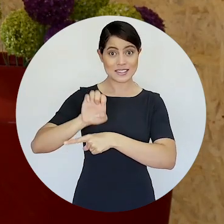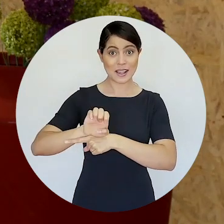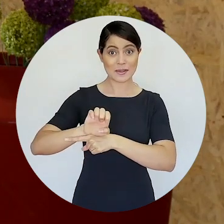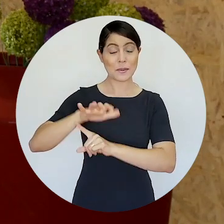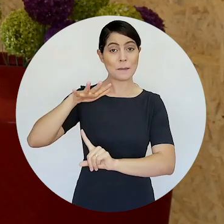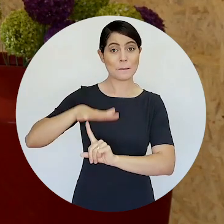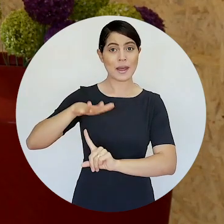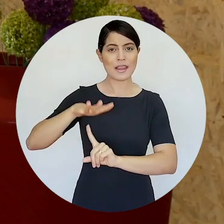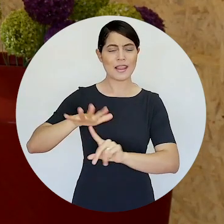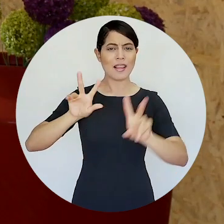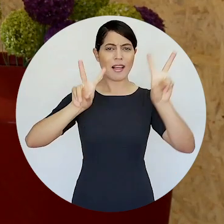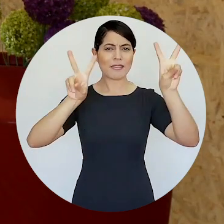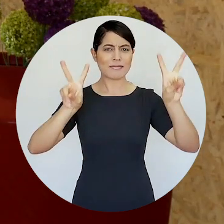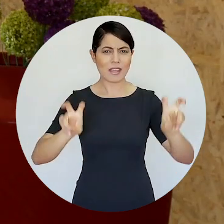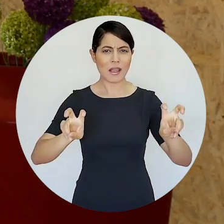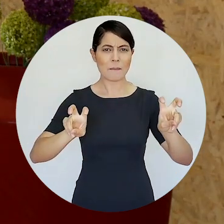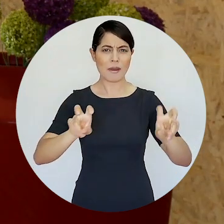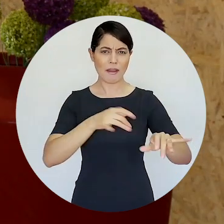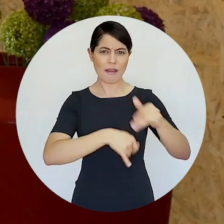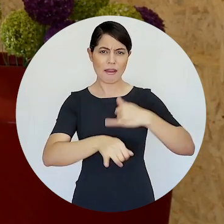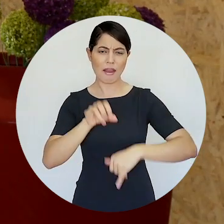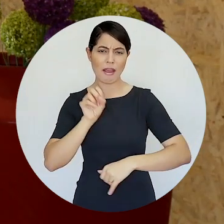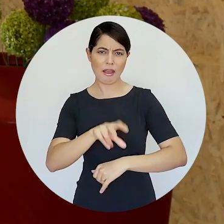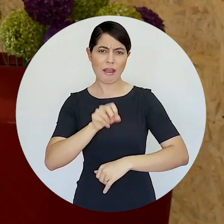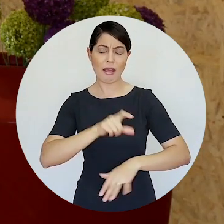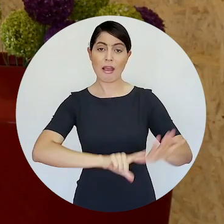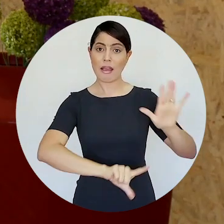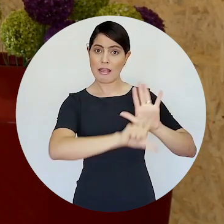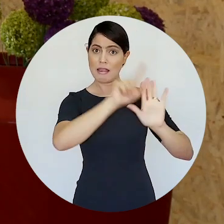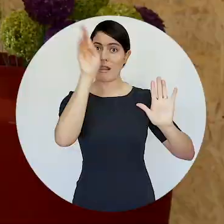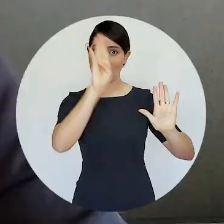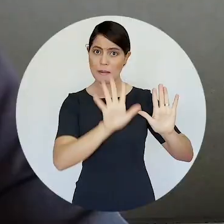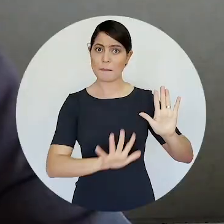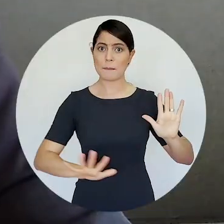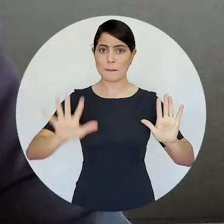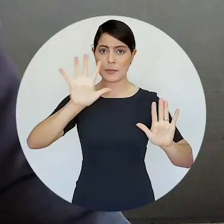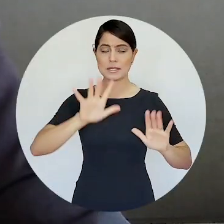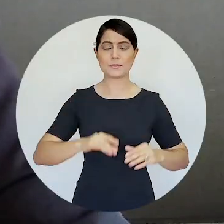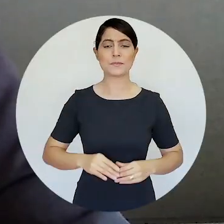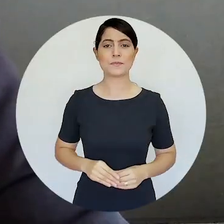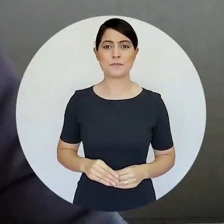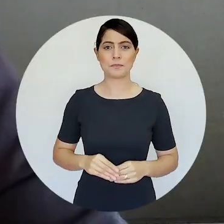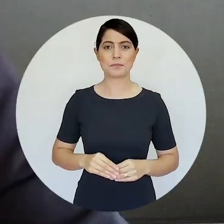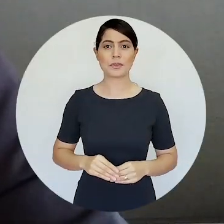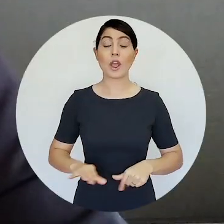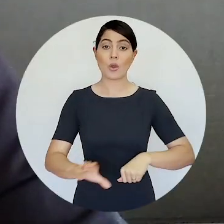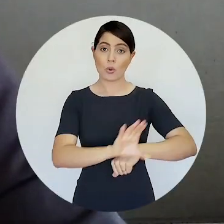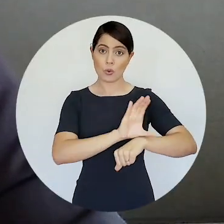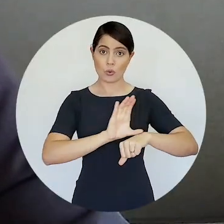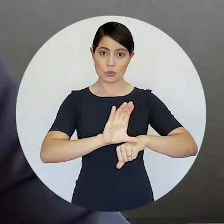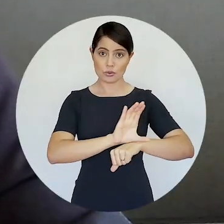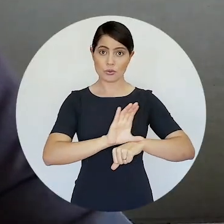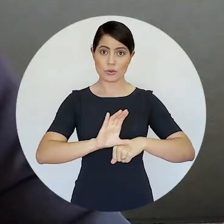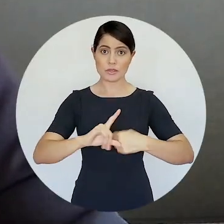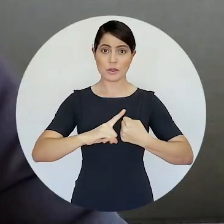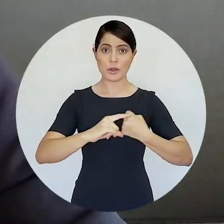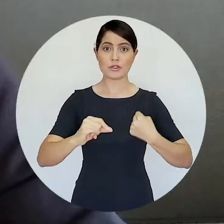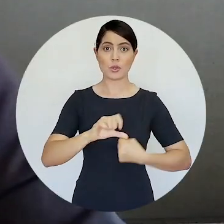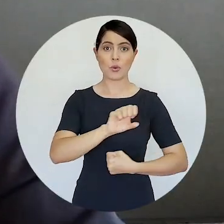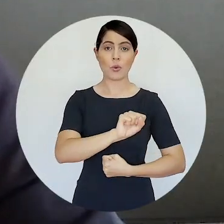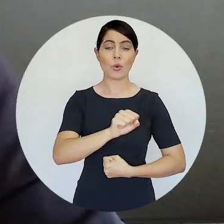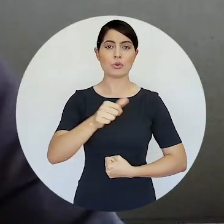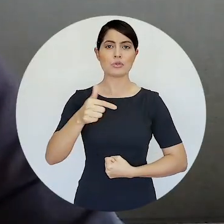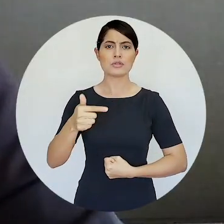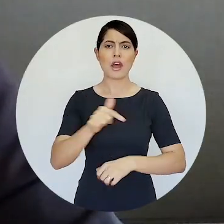Paraná, recebemos um vídeo sobre agrotóxicos e legislação brasileira. A nossa Constituição Federal, que no